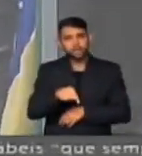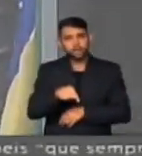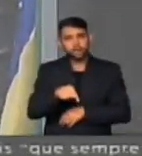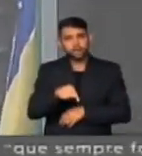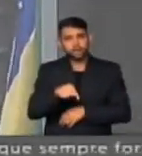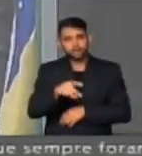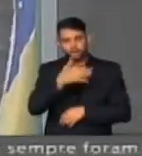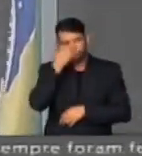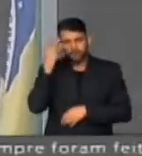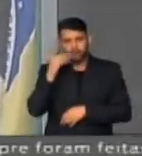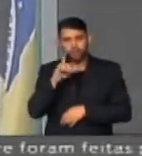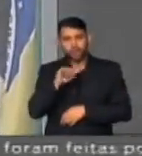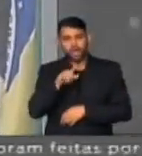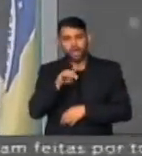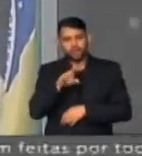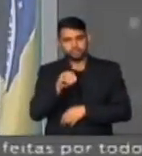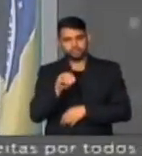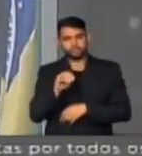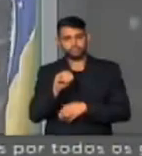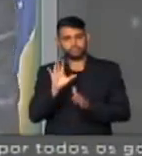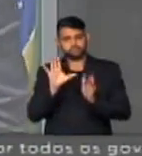o Larápio Mor